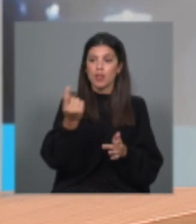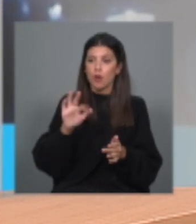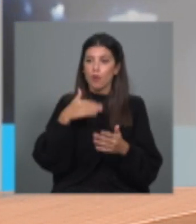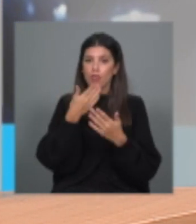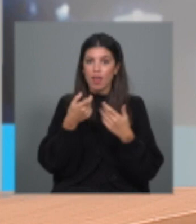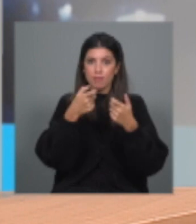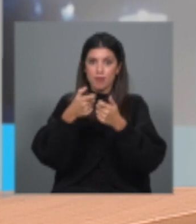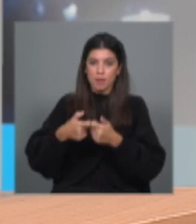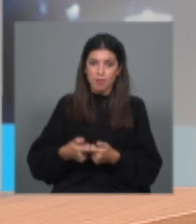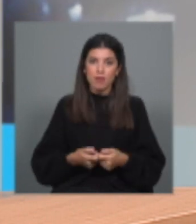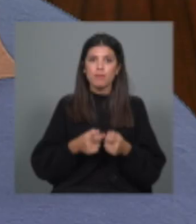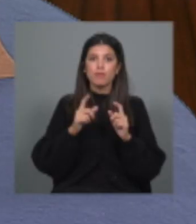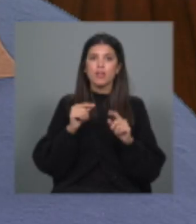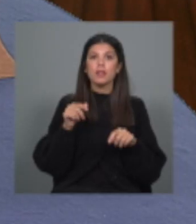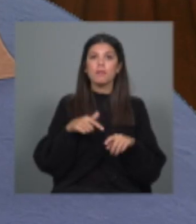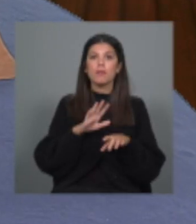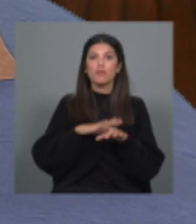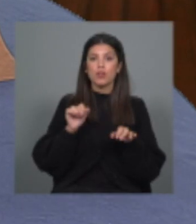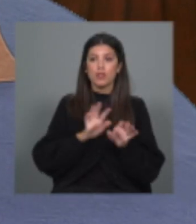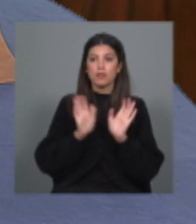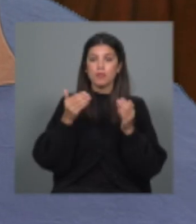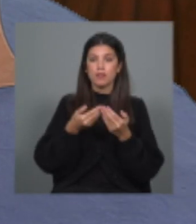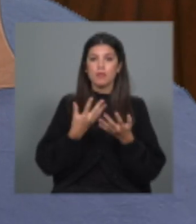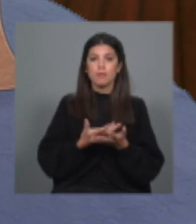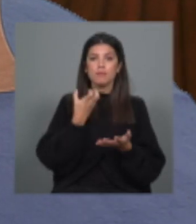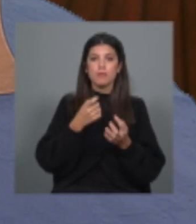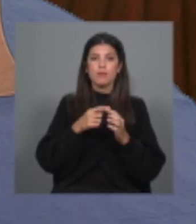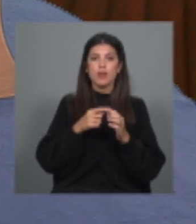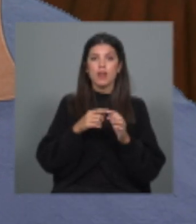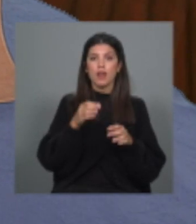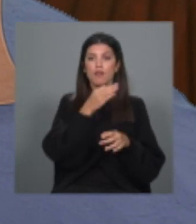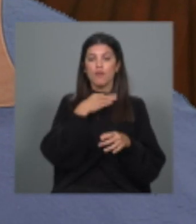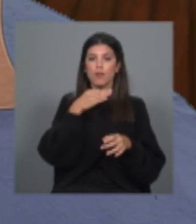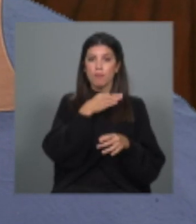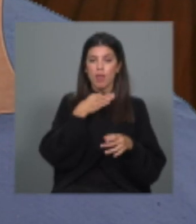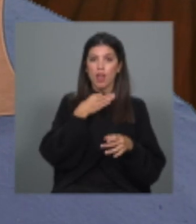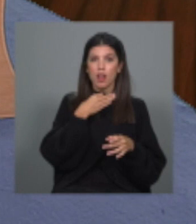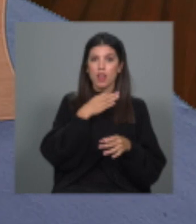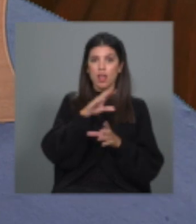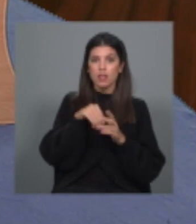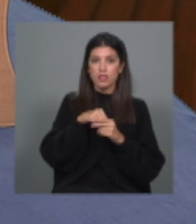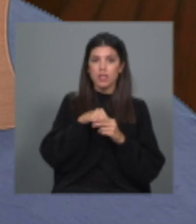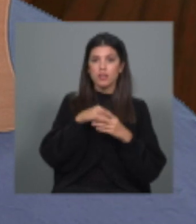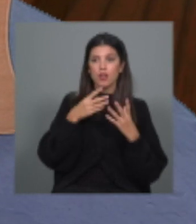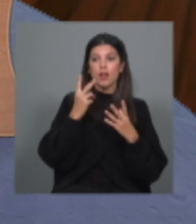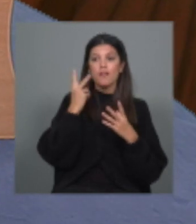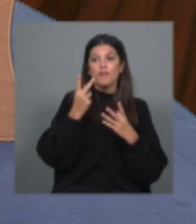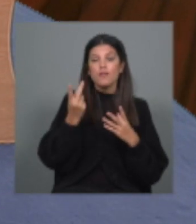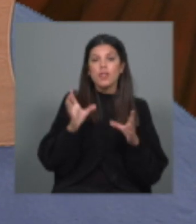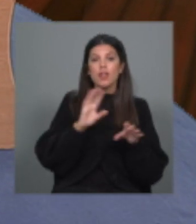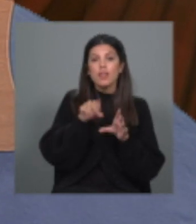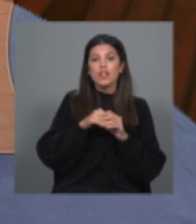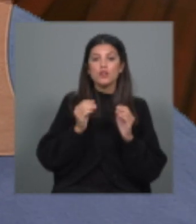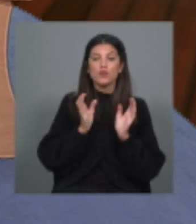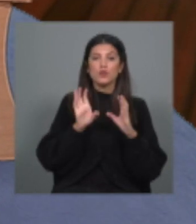Há também, pela circunstância da pandemia, um acentuar da dimensão familiar com que a vida do seminário decorre?